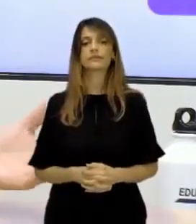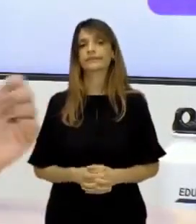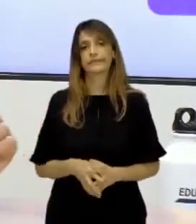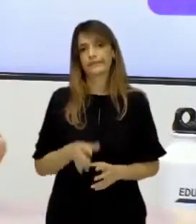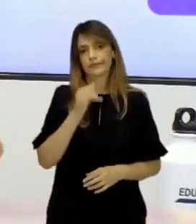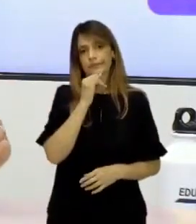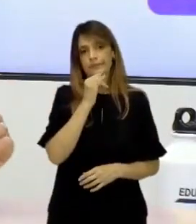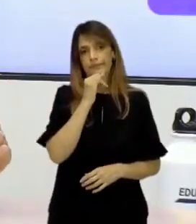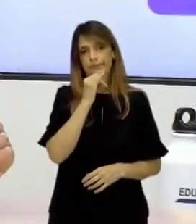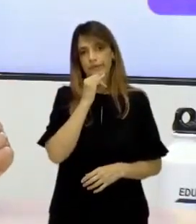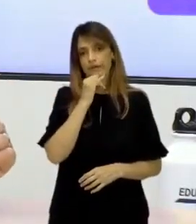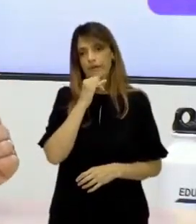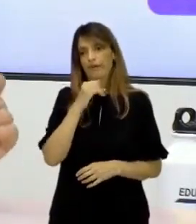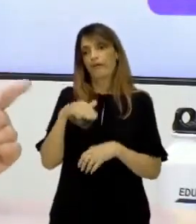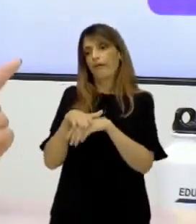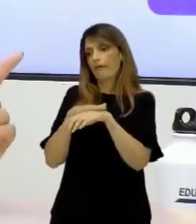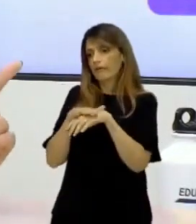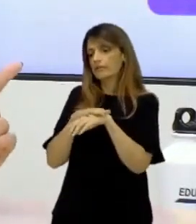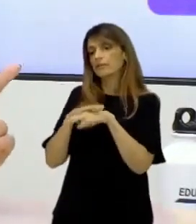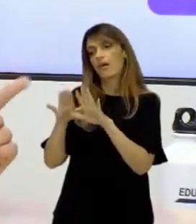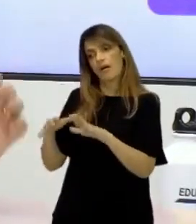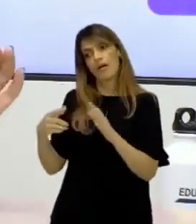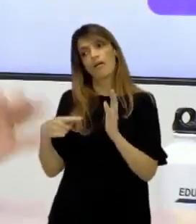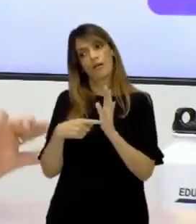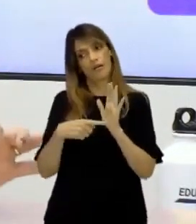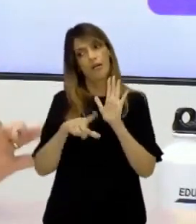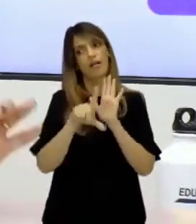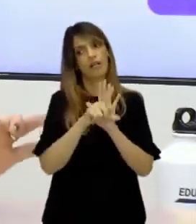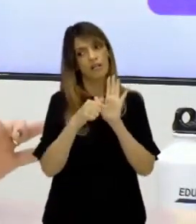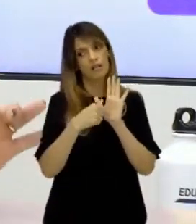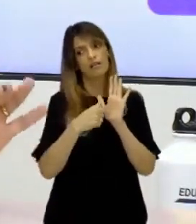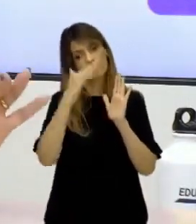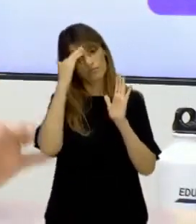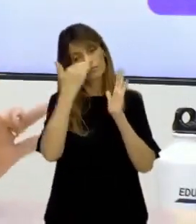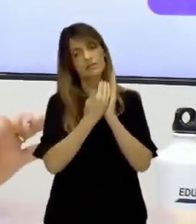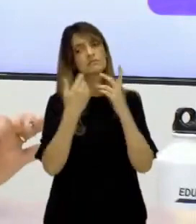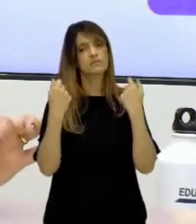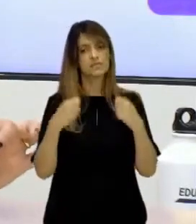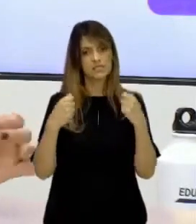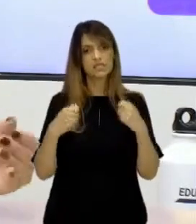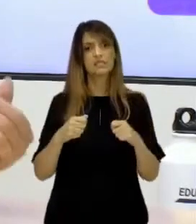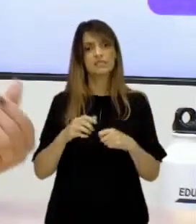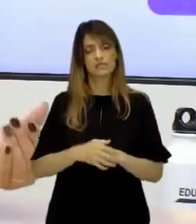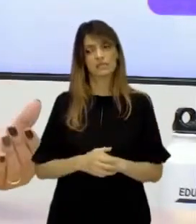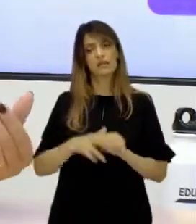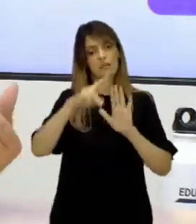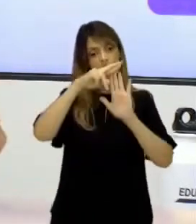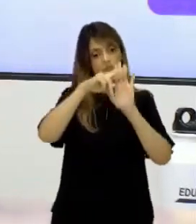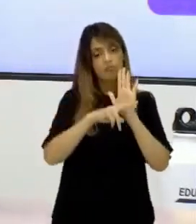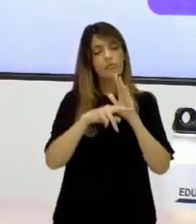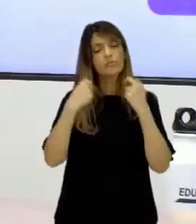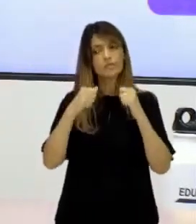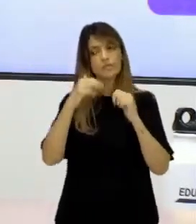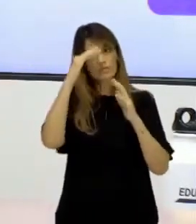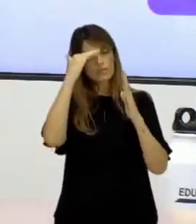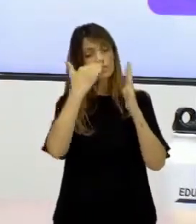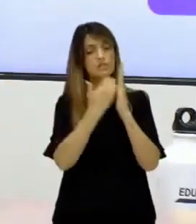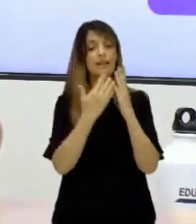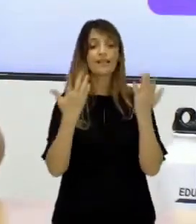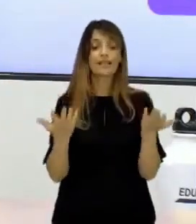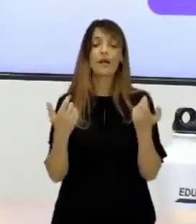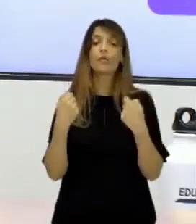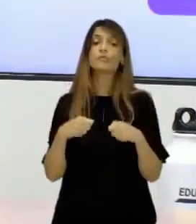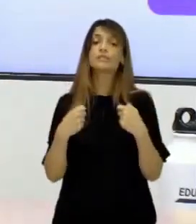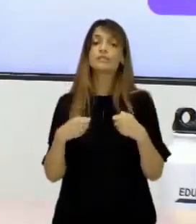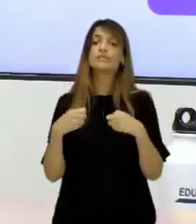poxa, aquilo que você colocou não foi bacana. Lembra da lei? Lembra que existem leis? Então é bacana nesse momento você ter esse